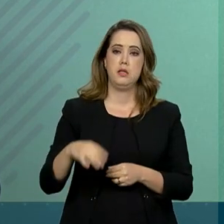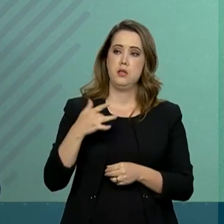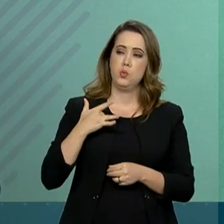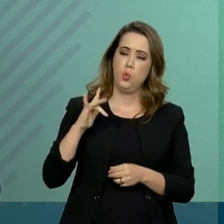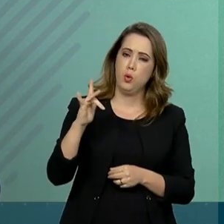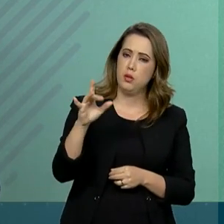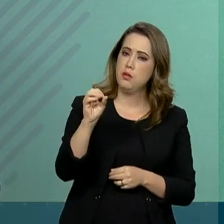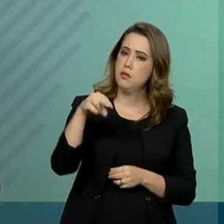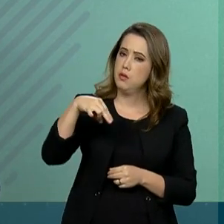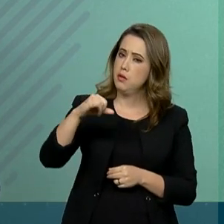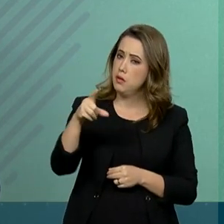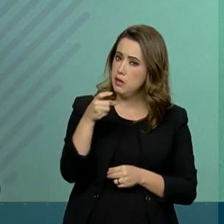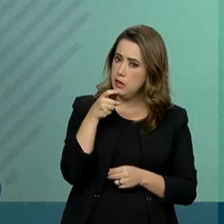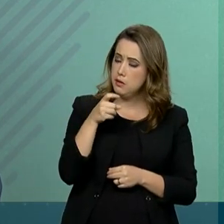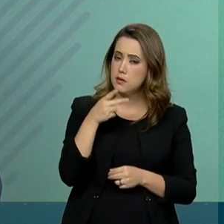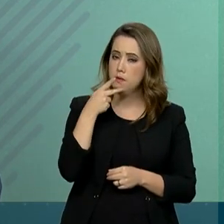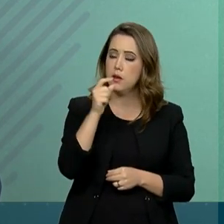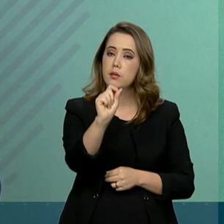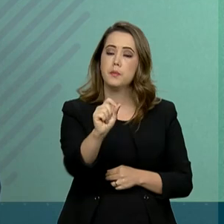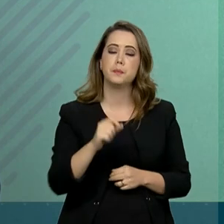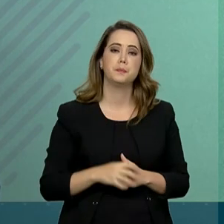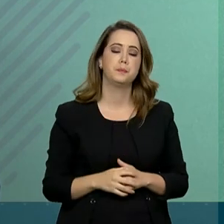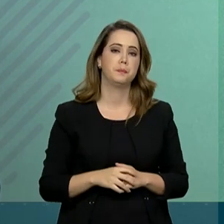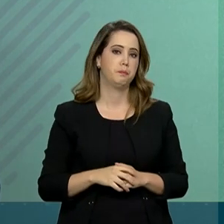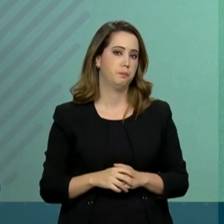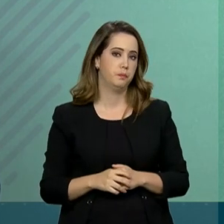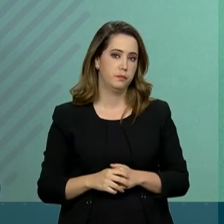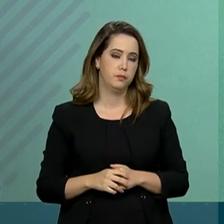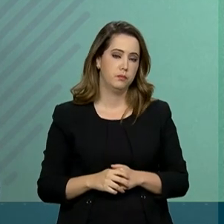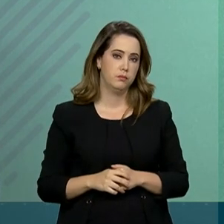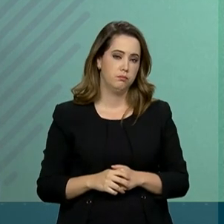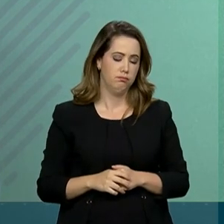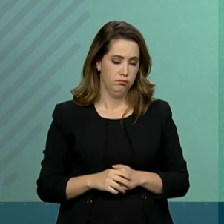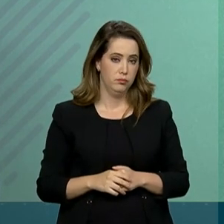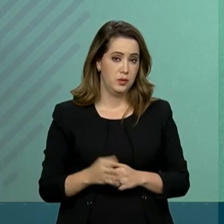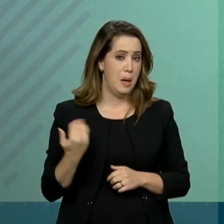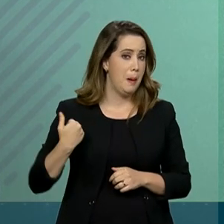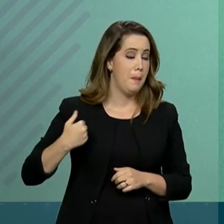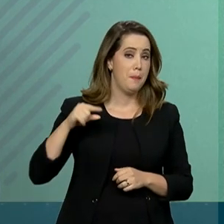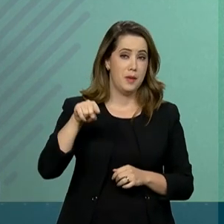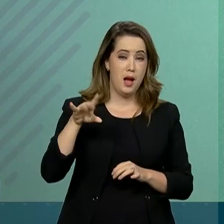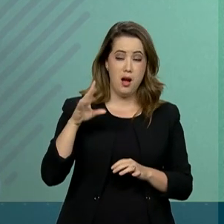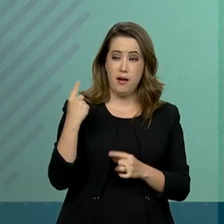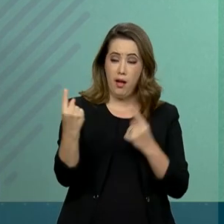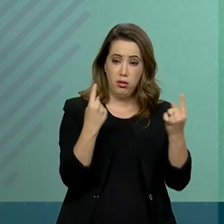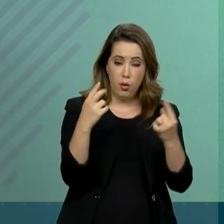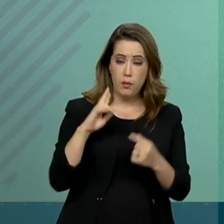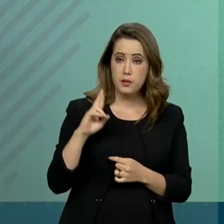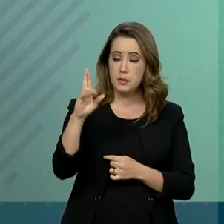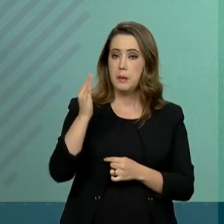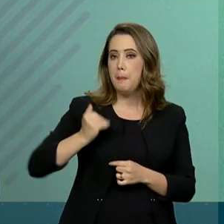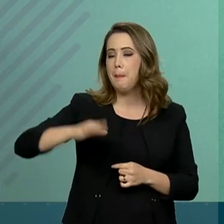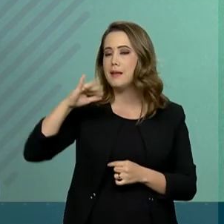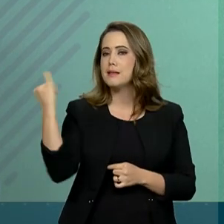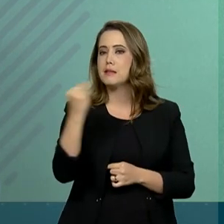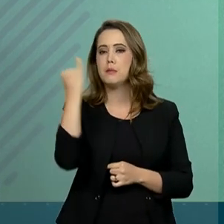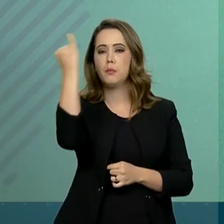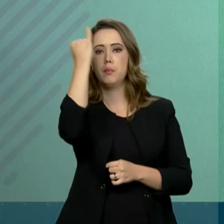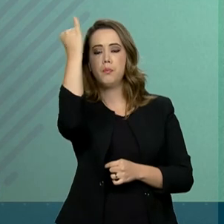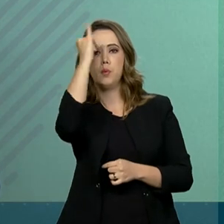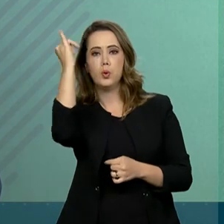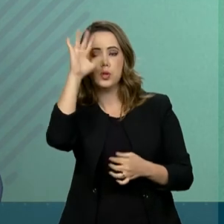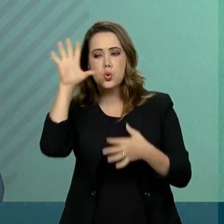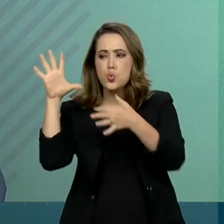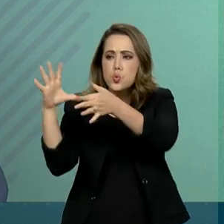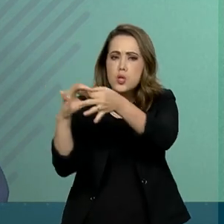lorenzoni abrasca a mais importante ação sinérgica de preservação de água do país